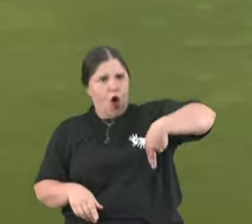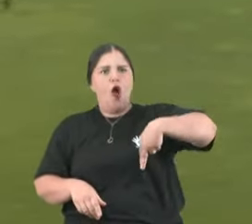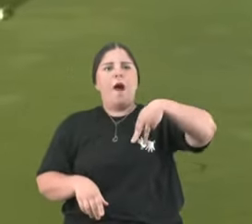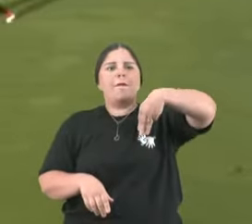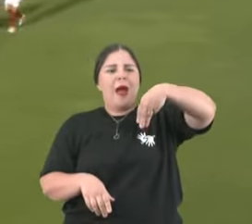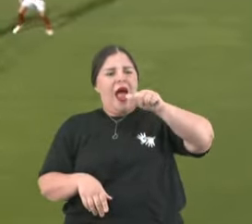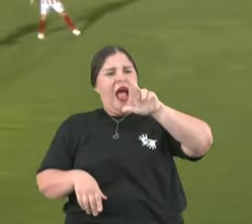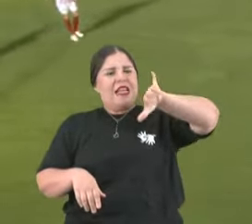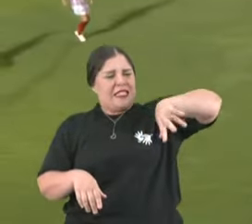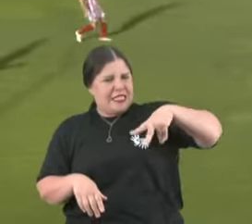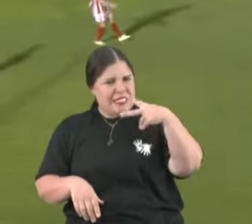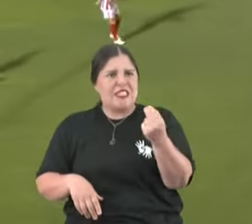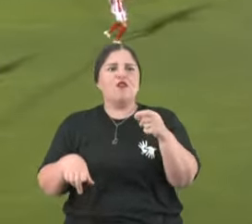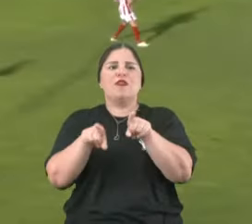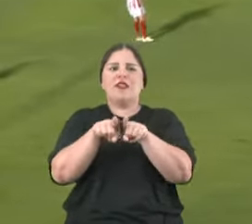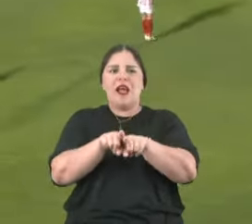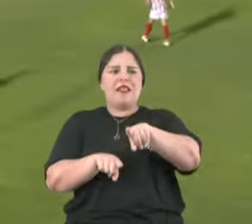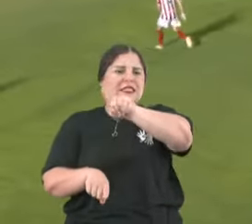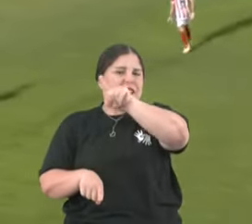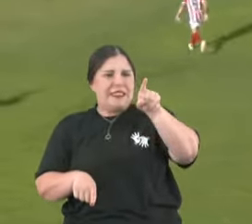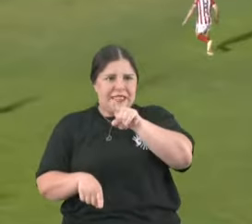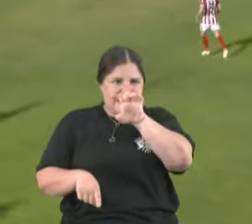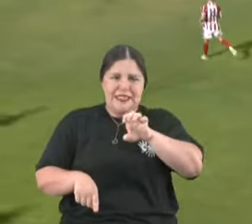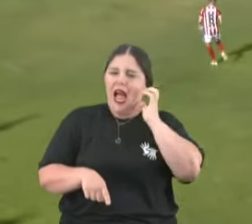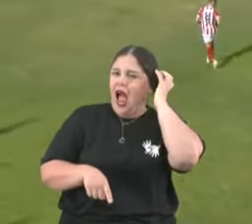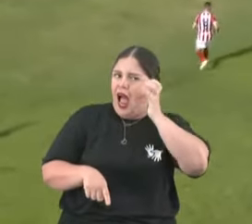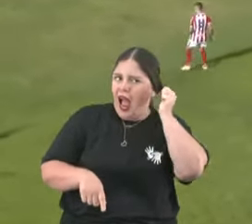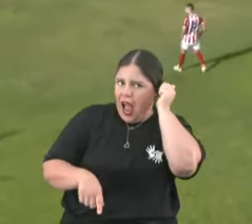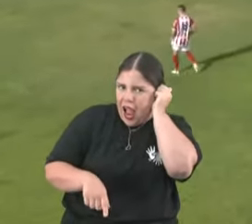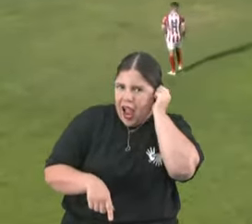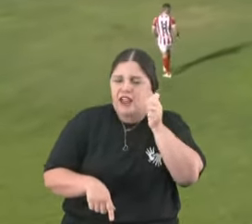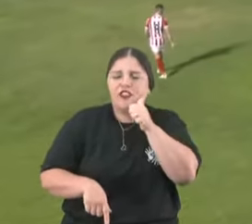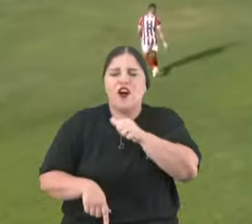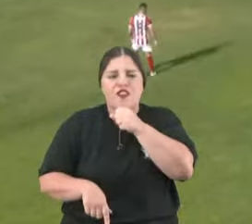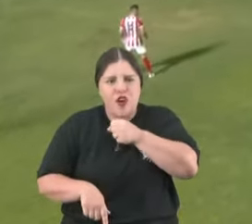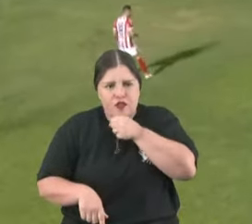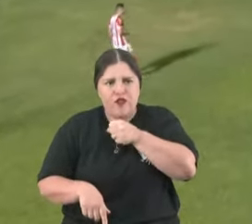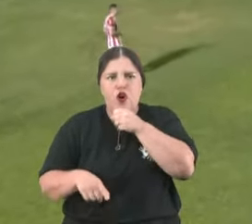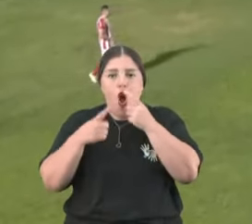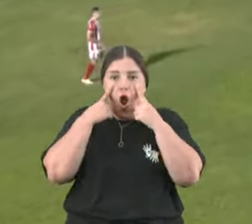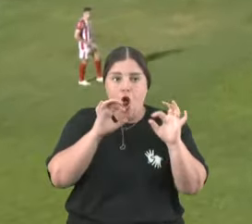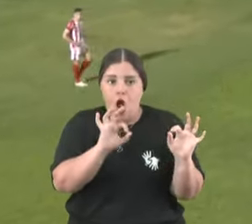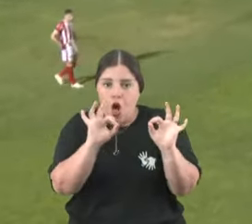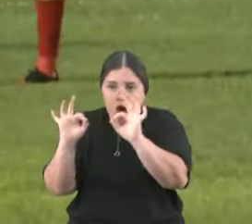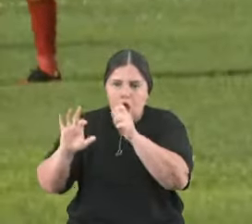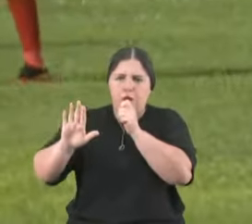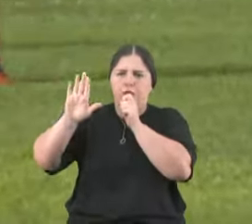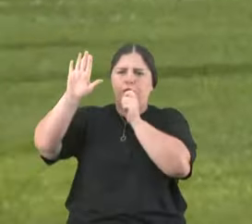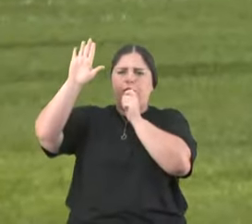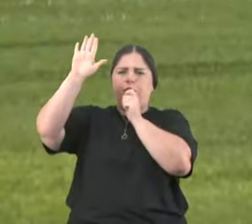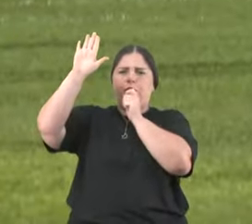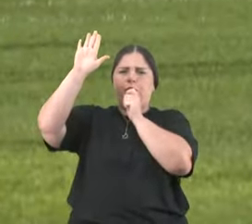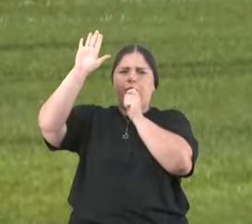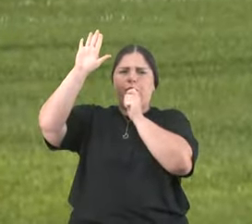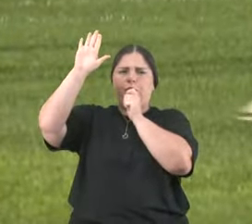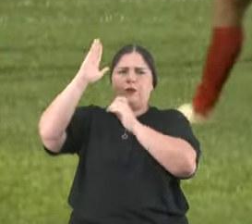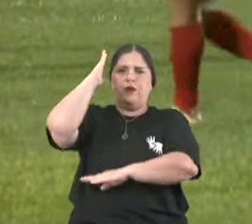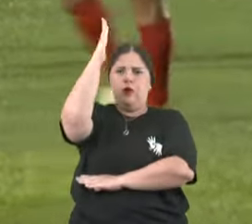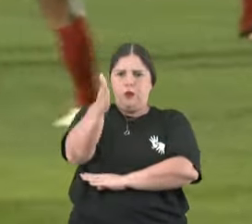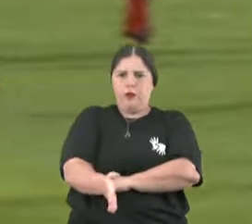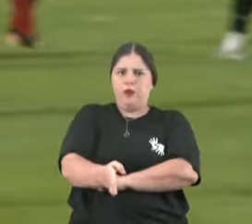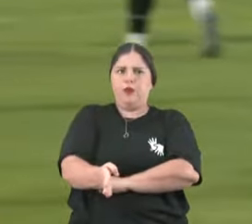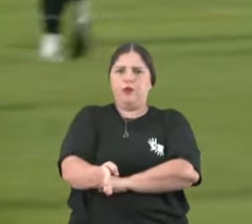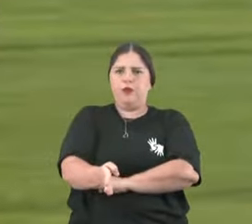Seu Zé do Rádio, avô do Lucas Caliel, atleta do CRB. Tá todo mundo ligado no Alagoano 2024 é massa. Aqui na tela da Band